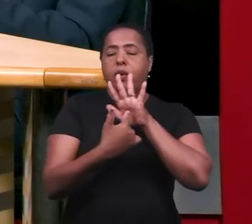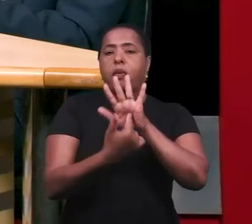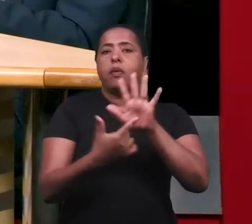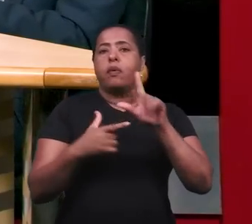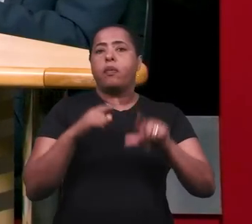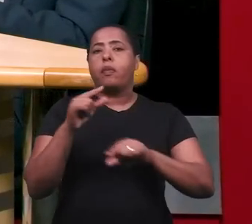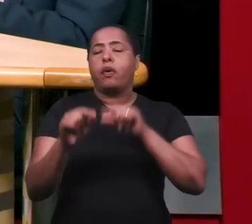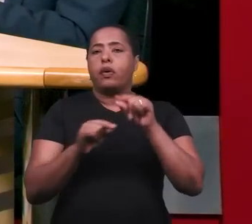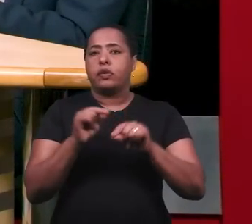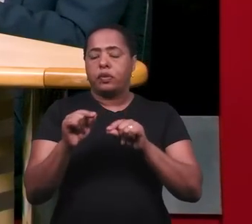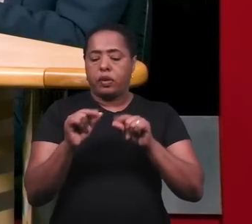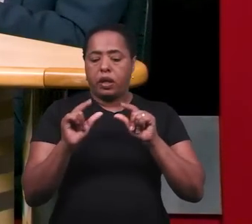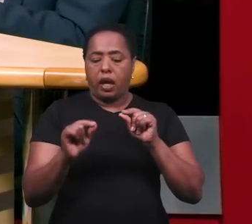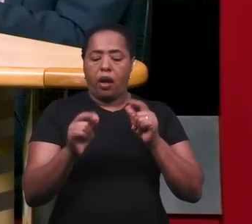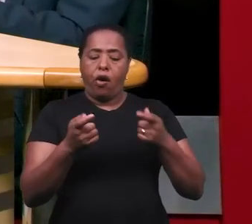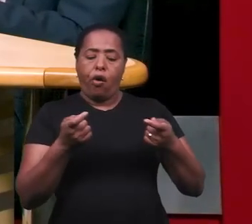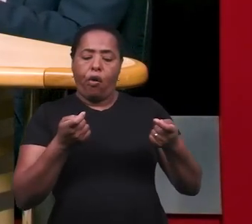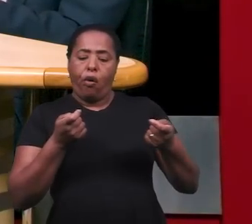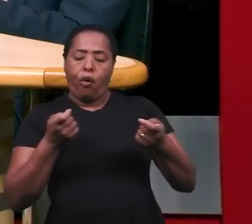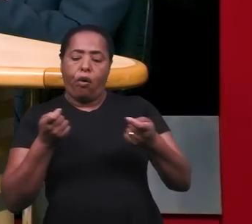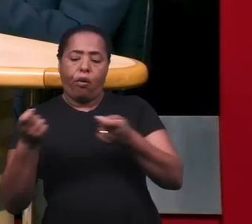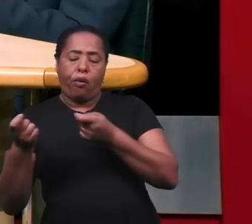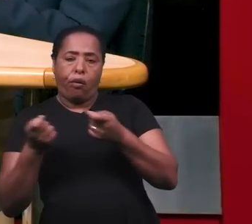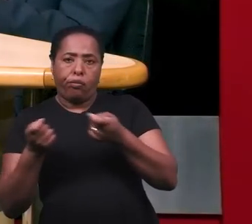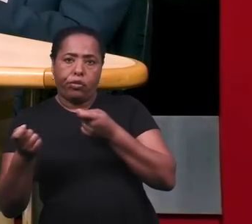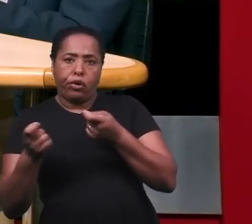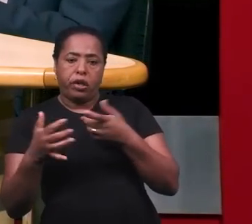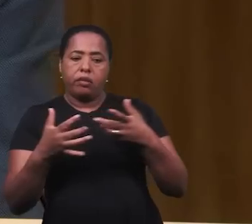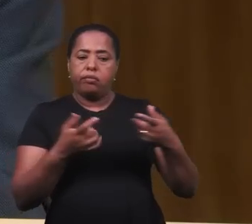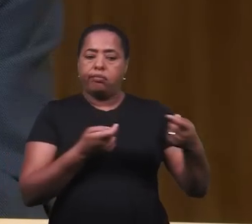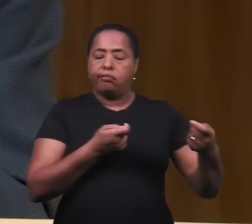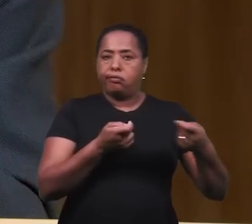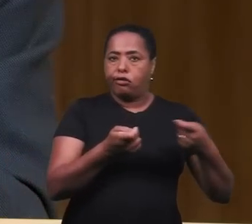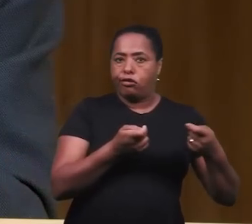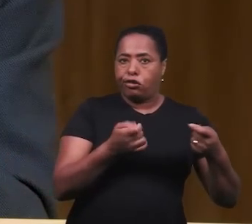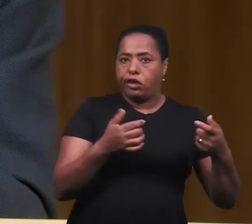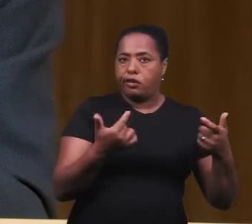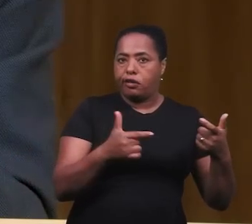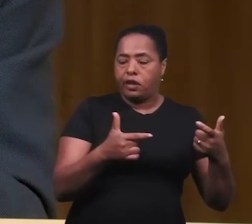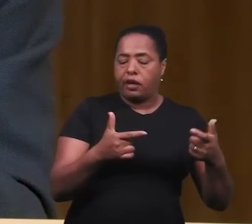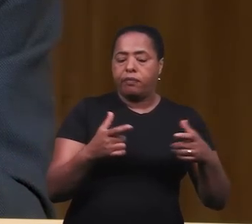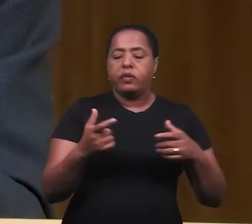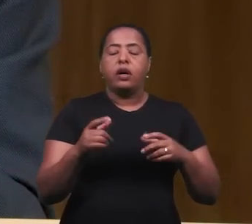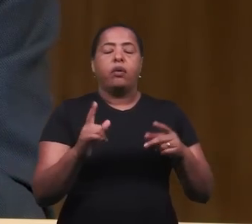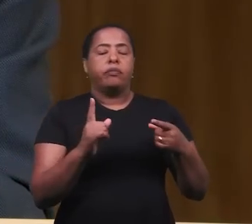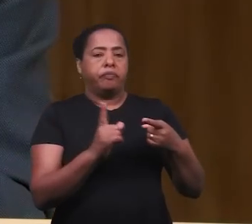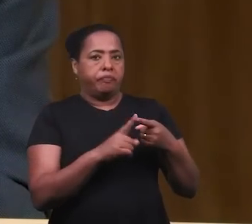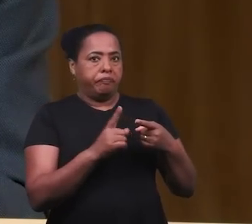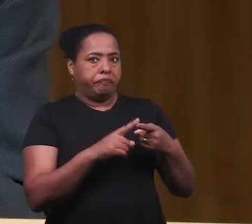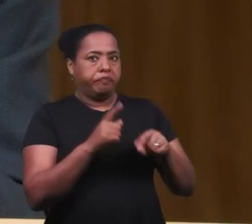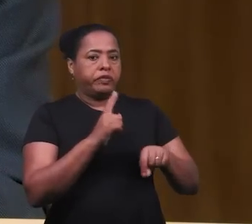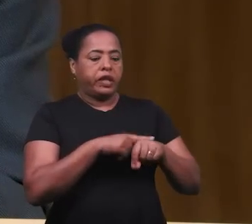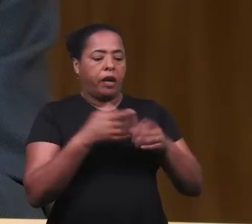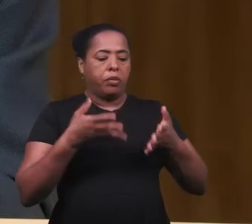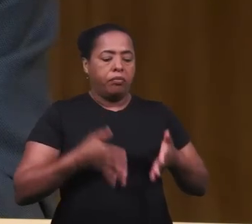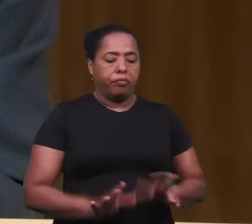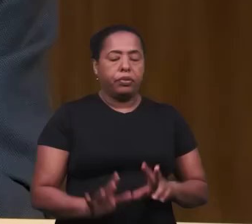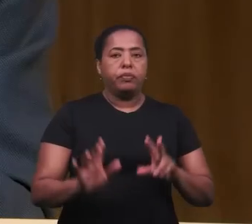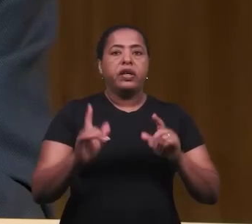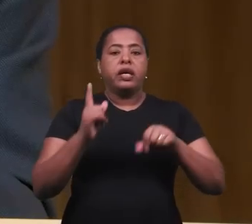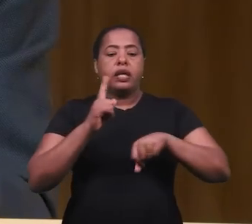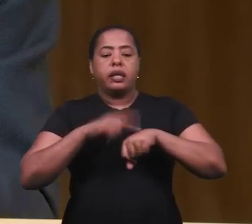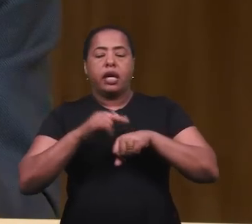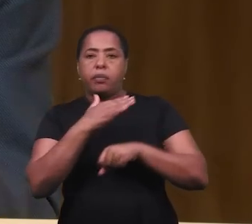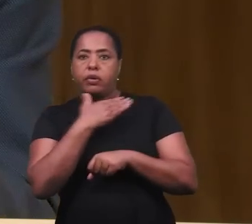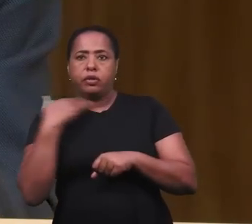são dados, é muito interessante, porque Salomão vai trazer situações onde, como o Roger disse, que nós temos controle